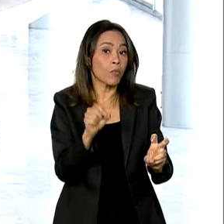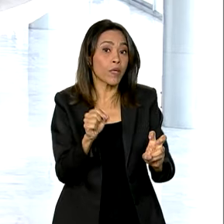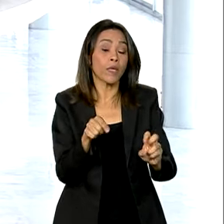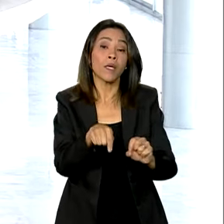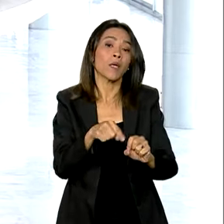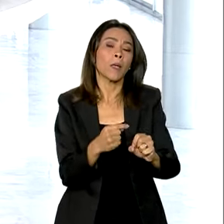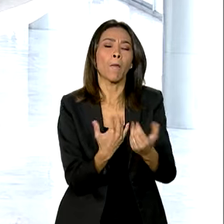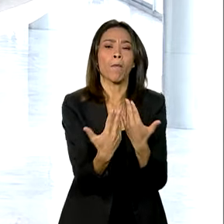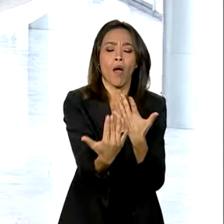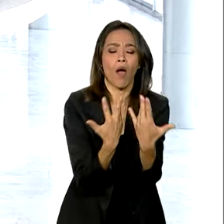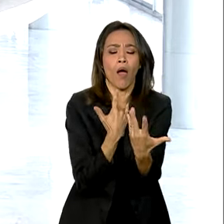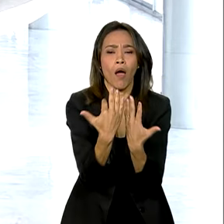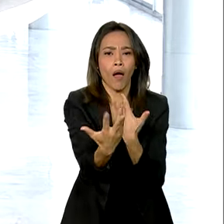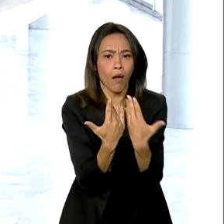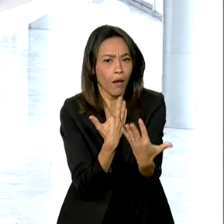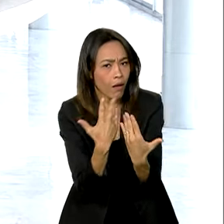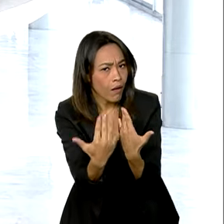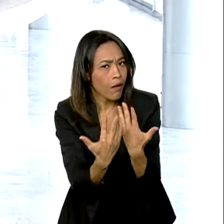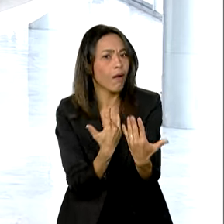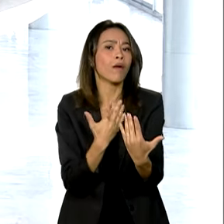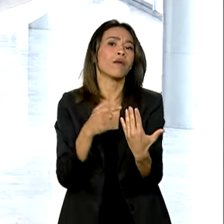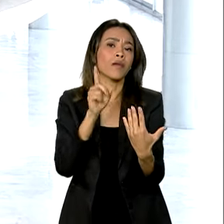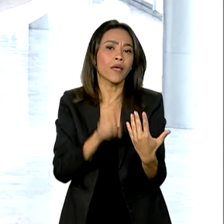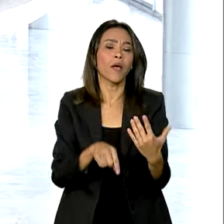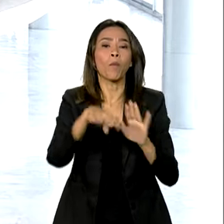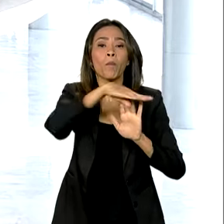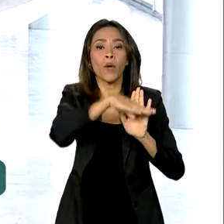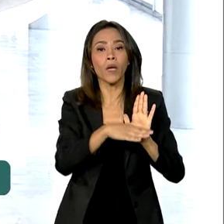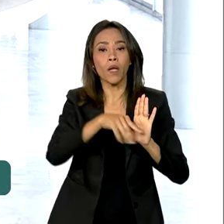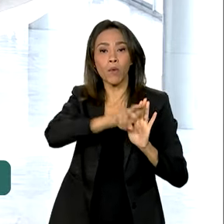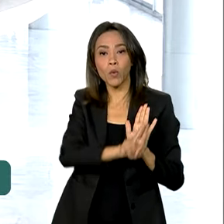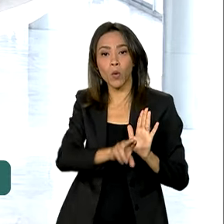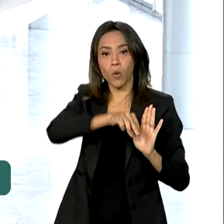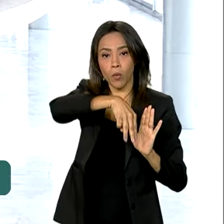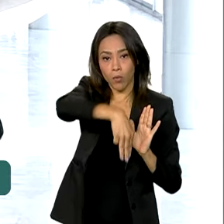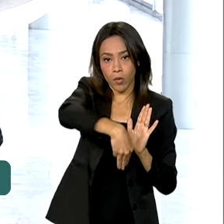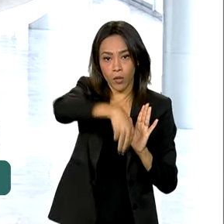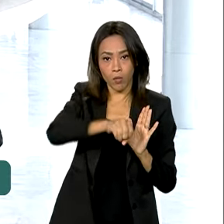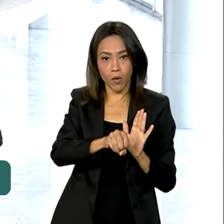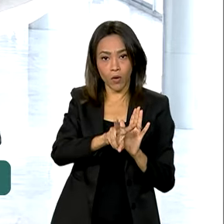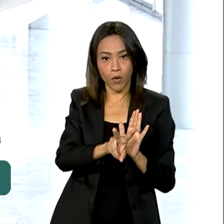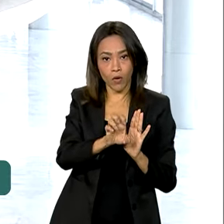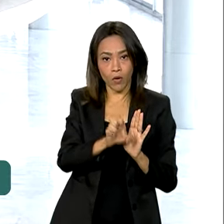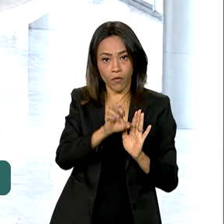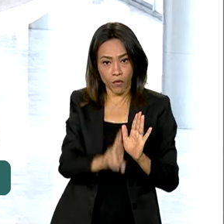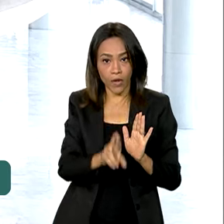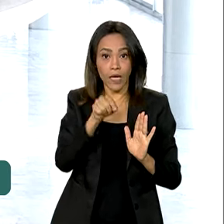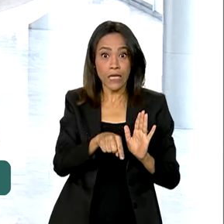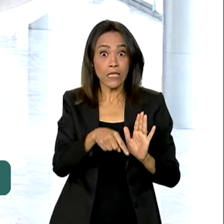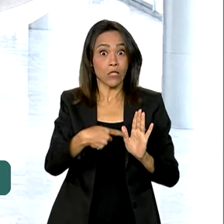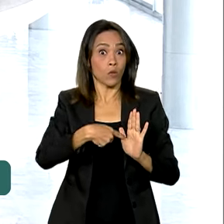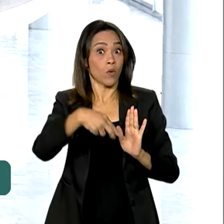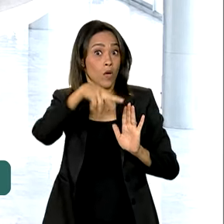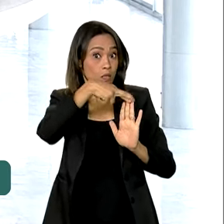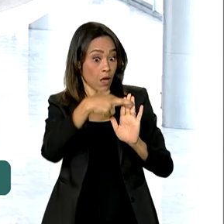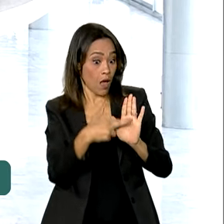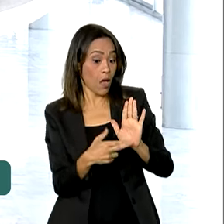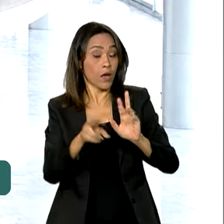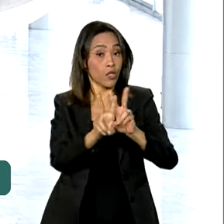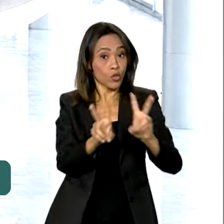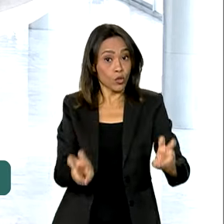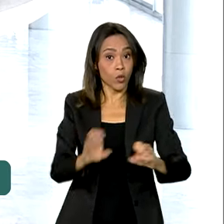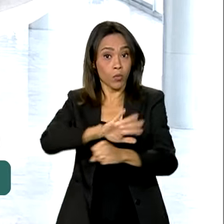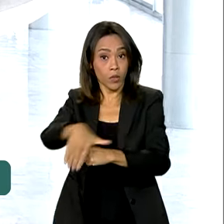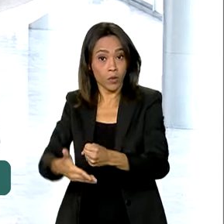Verde e Inovação, também conhecido como Programa Mover, que está no Senado. Esse programa, ele endurece as regras de sustentabilidade